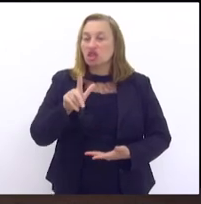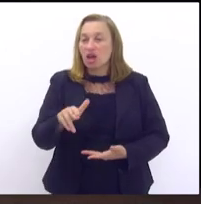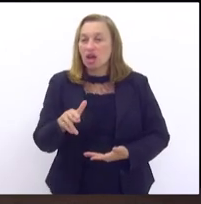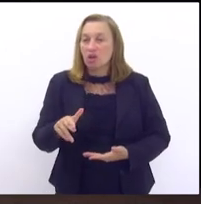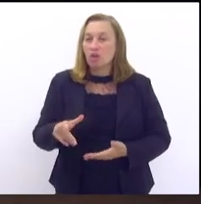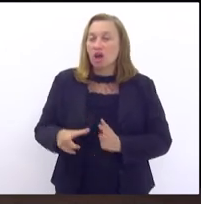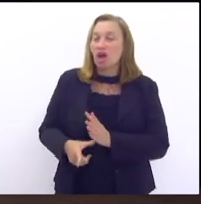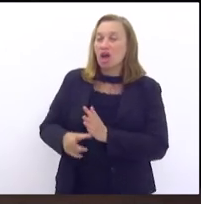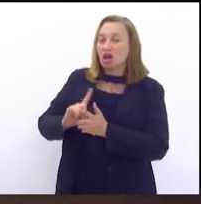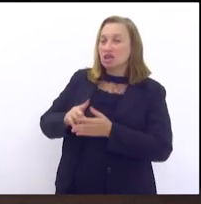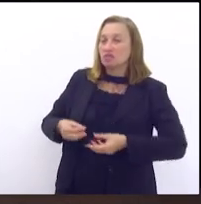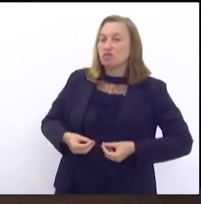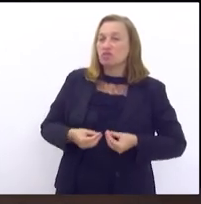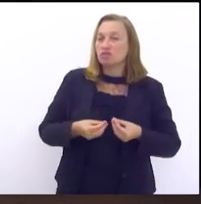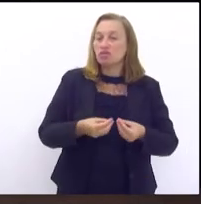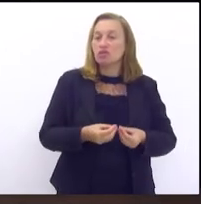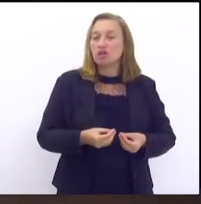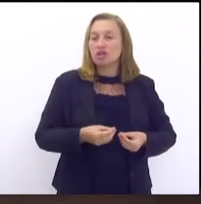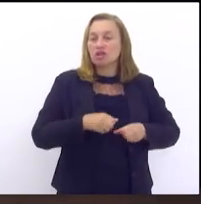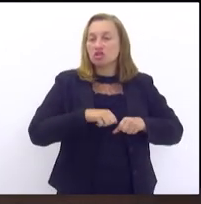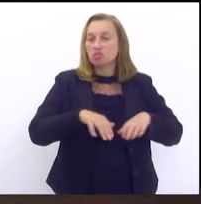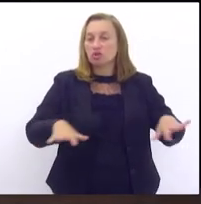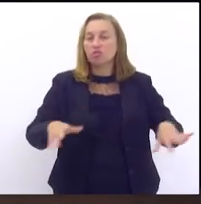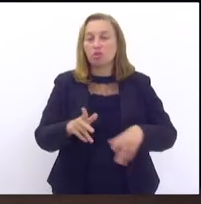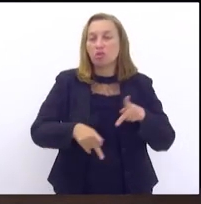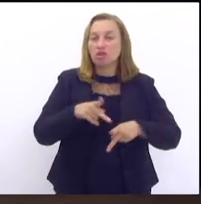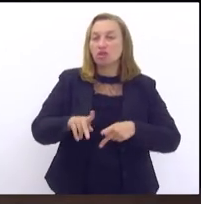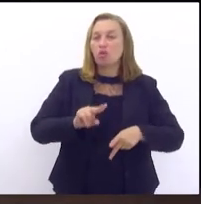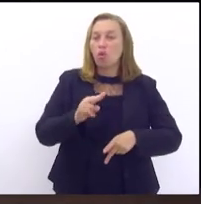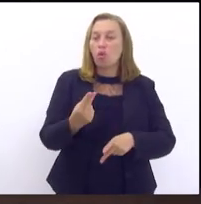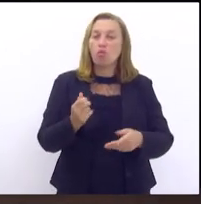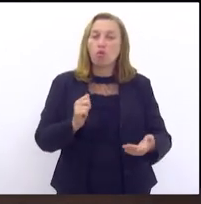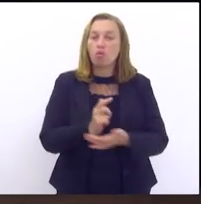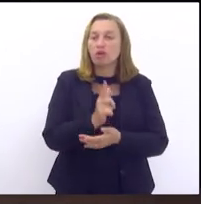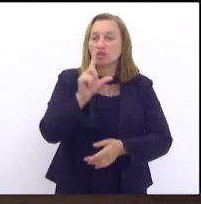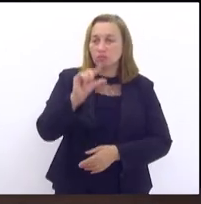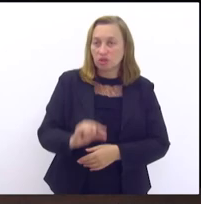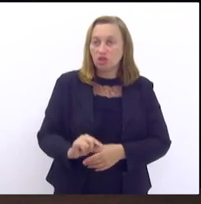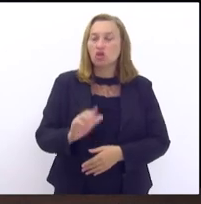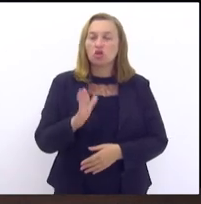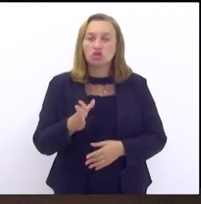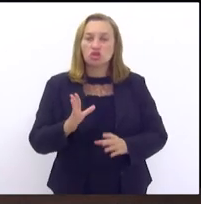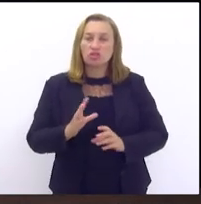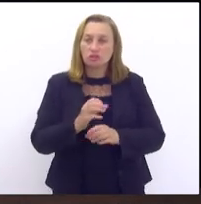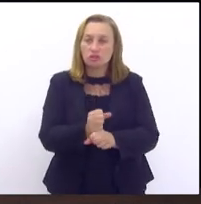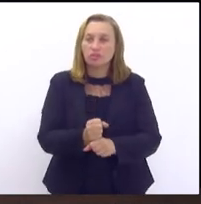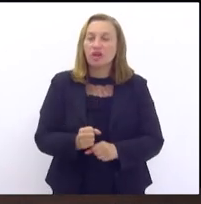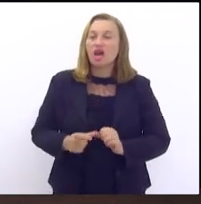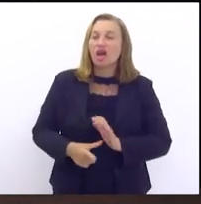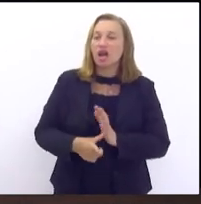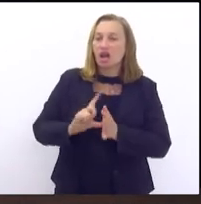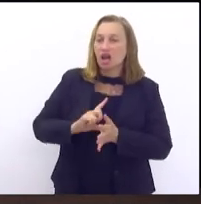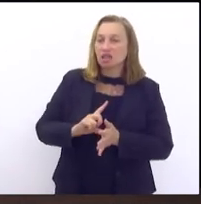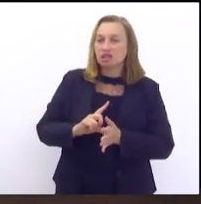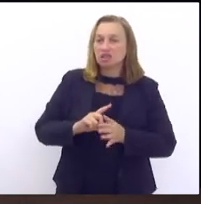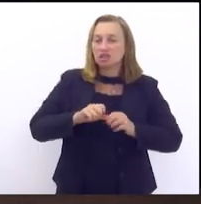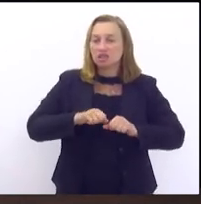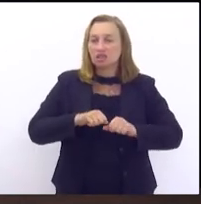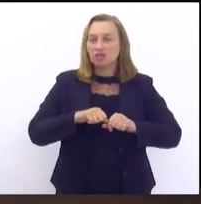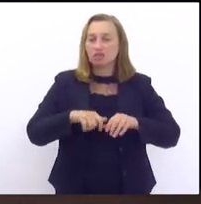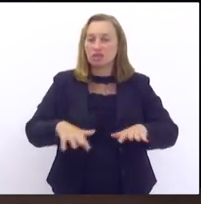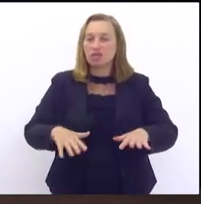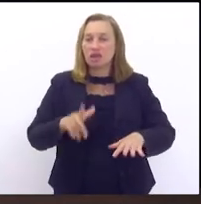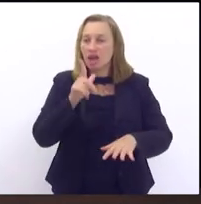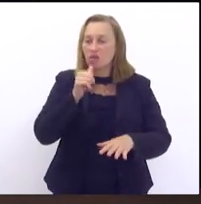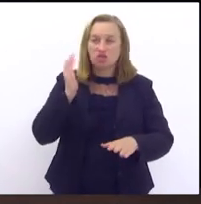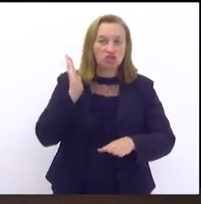à população, ou se estão comprando menos. Que eu já comecei a fazer esse cálculo. Porque antes quem fornecia água direto do Guandu era a